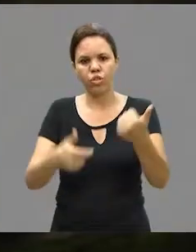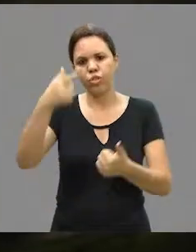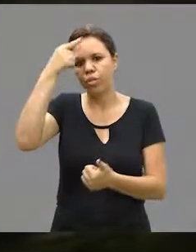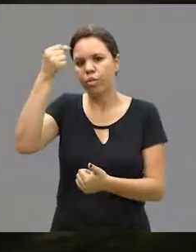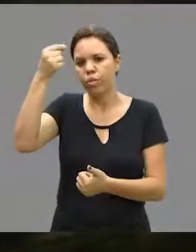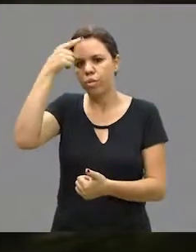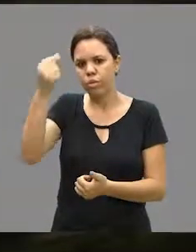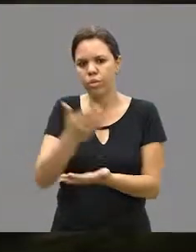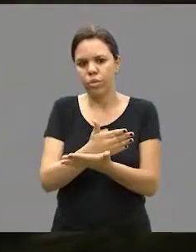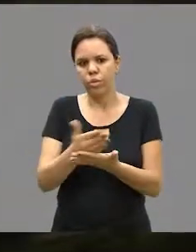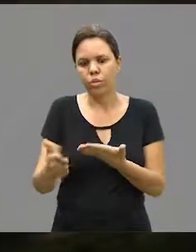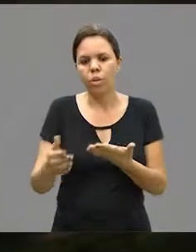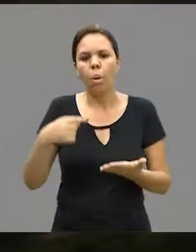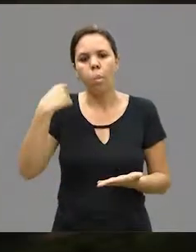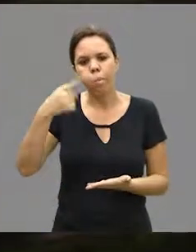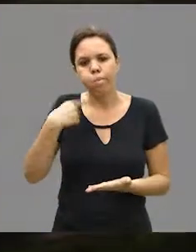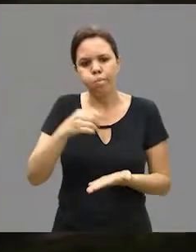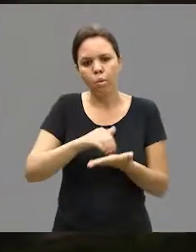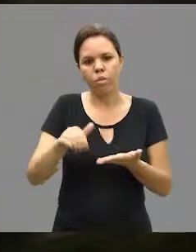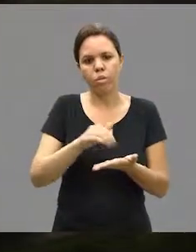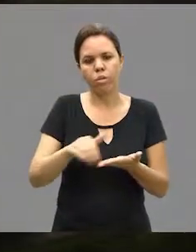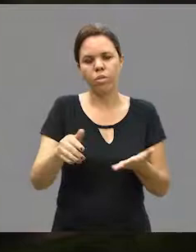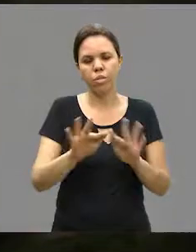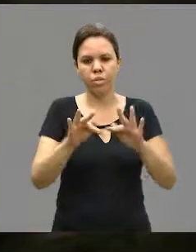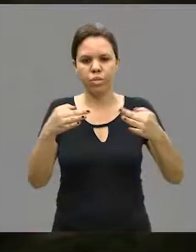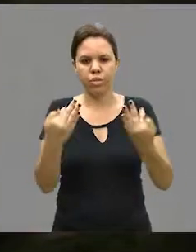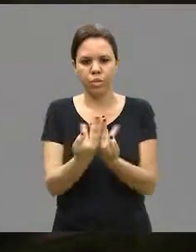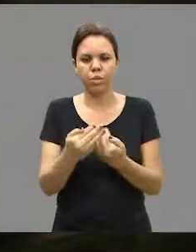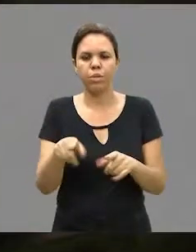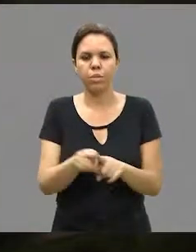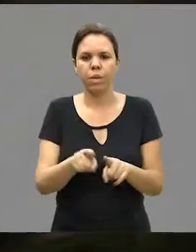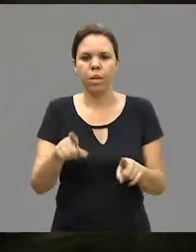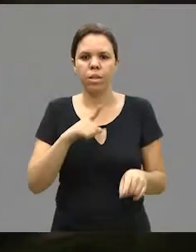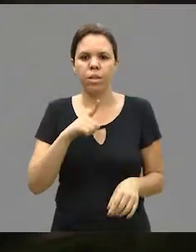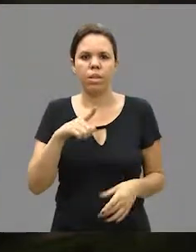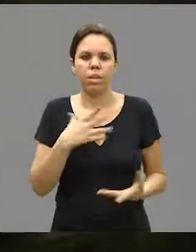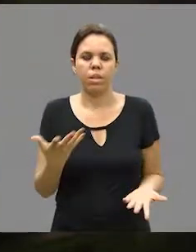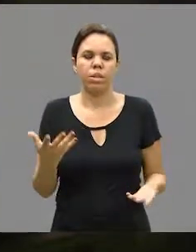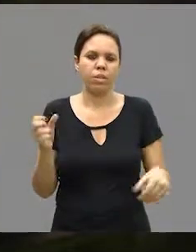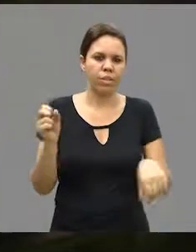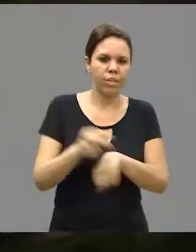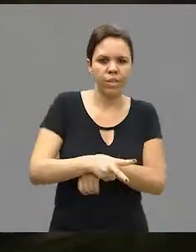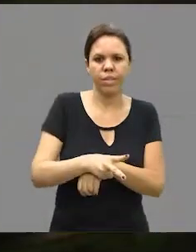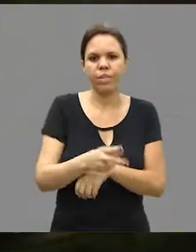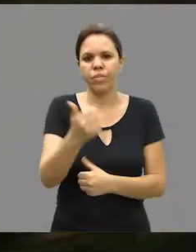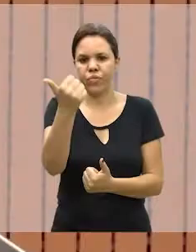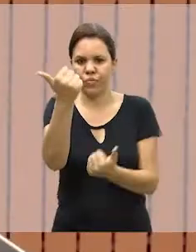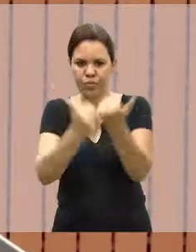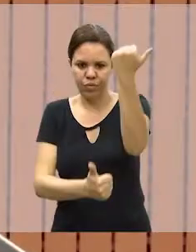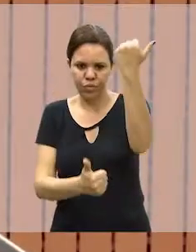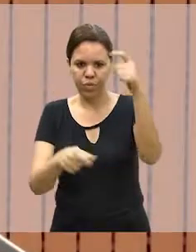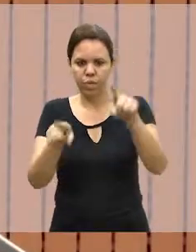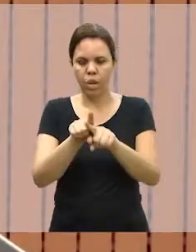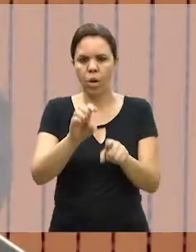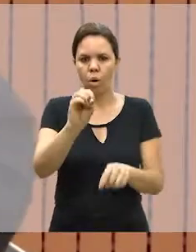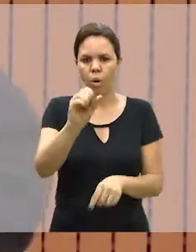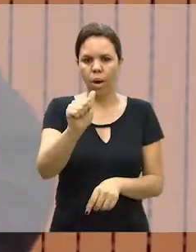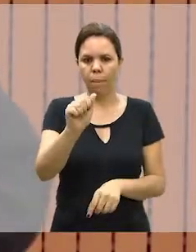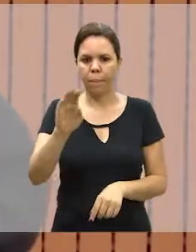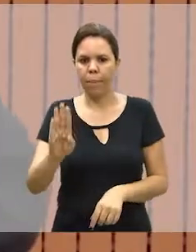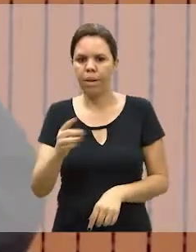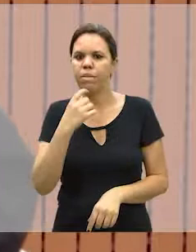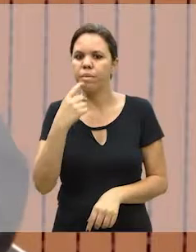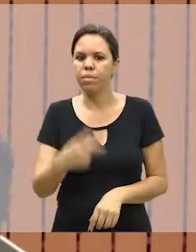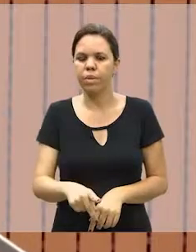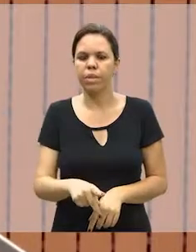a carreira de advogado no Escritório da Família, tendo também ocupado o cargo de vice-presidente da OAB Campinas